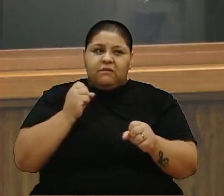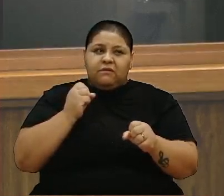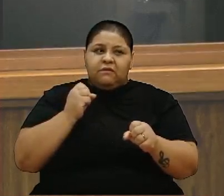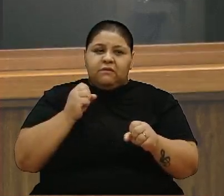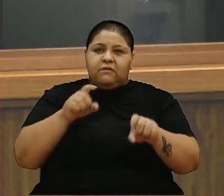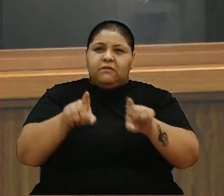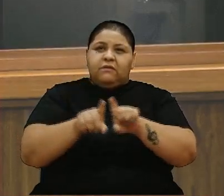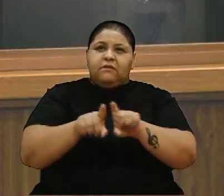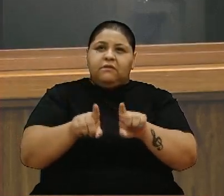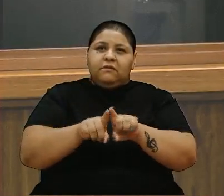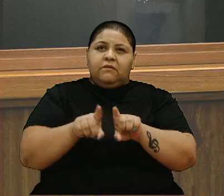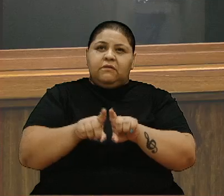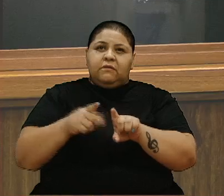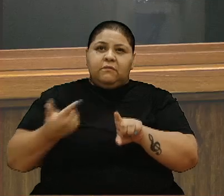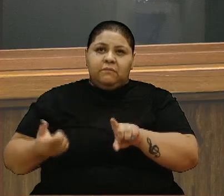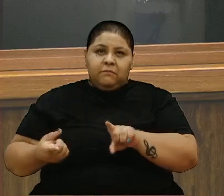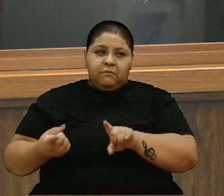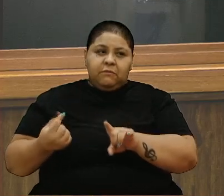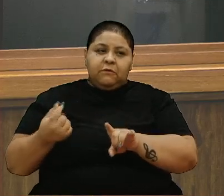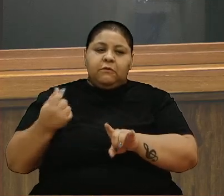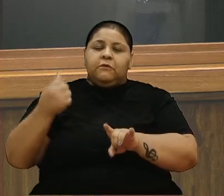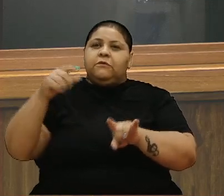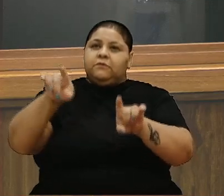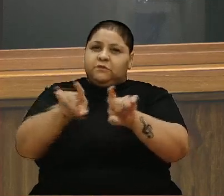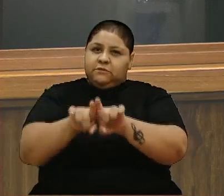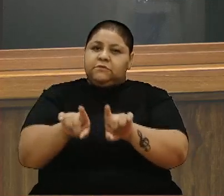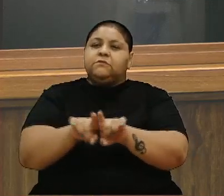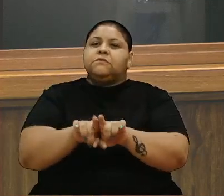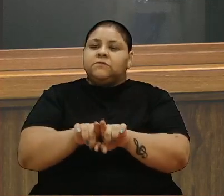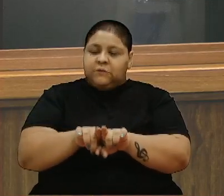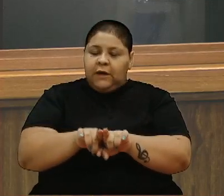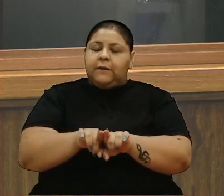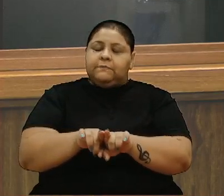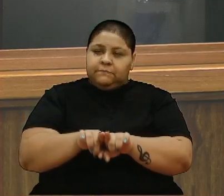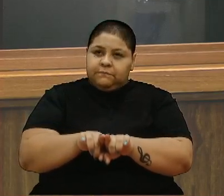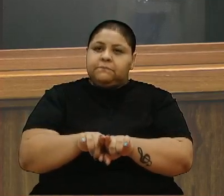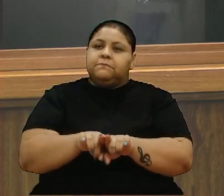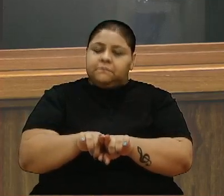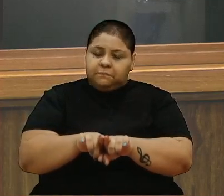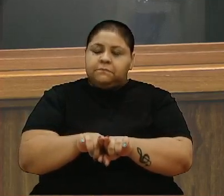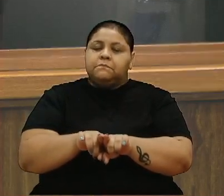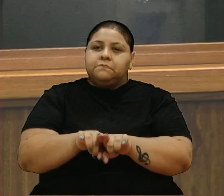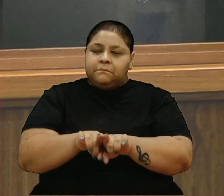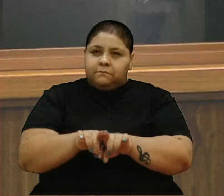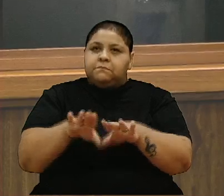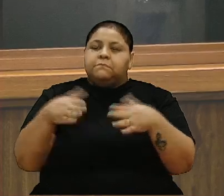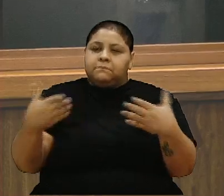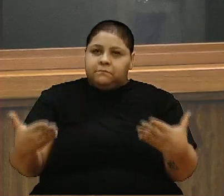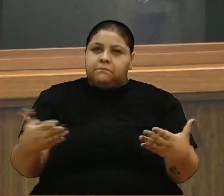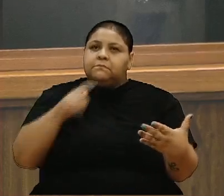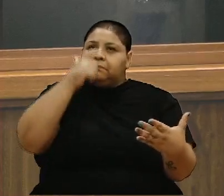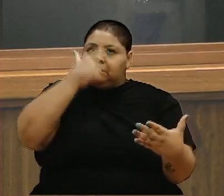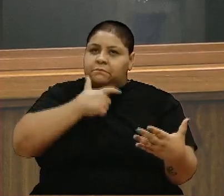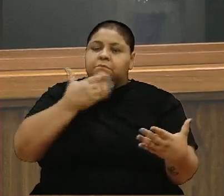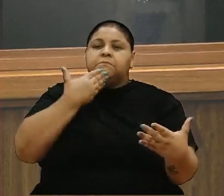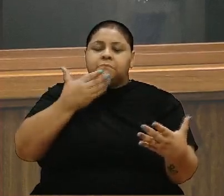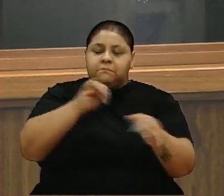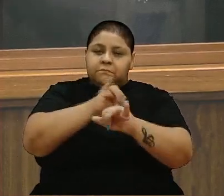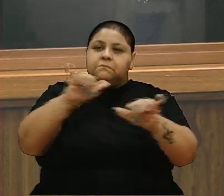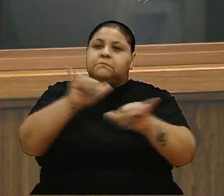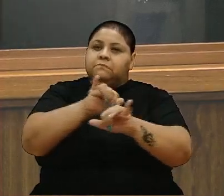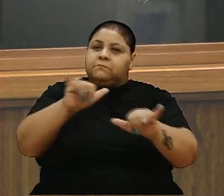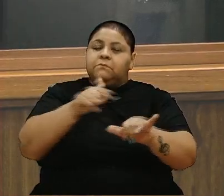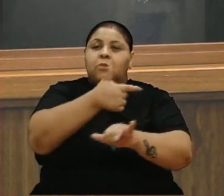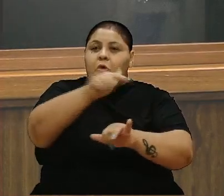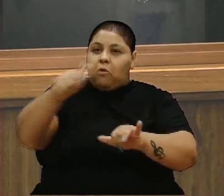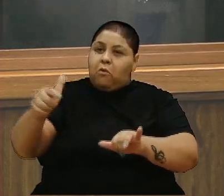bastante considerável para aplicar na saúde. E aonde que está esse valor? Então, acho que esse pedido de informação virão